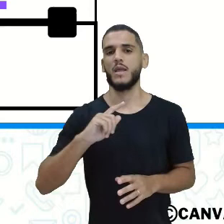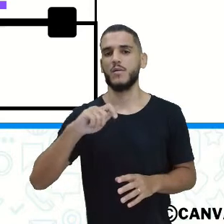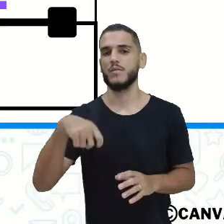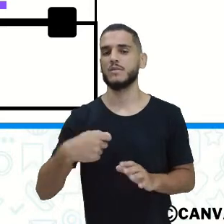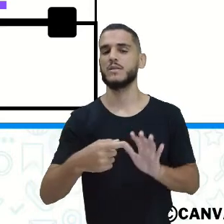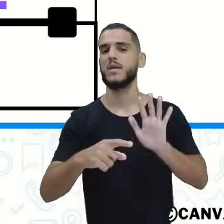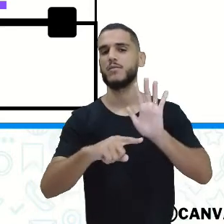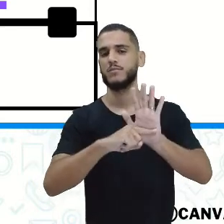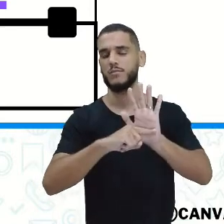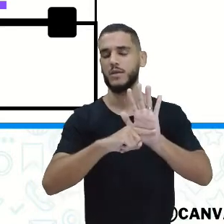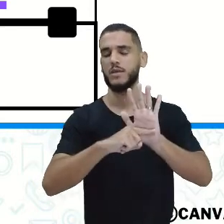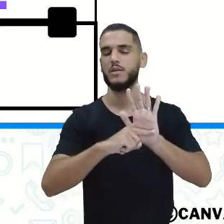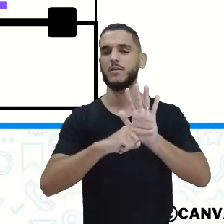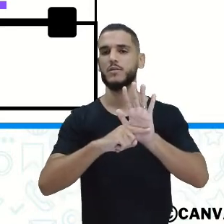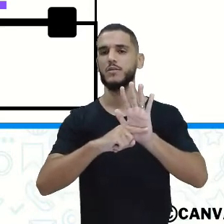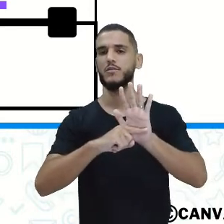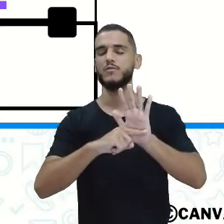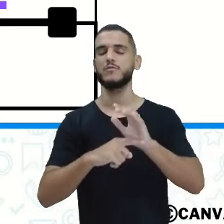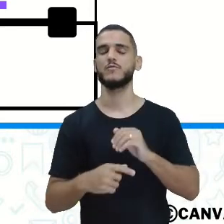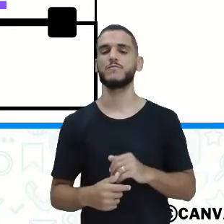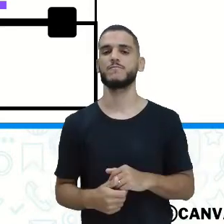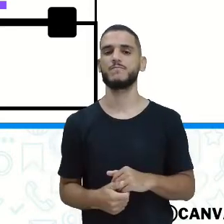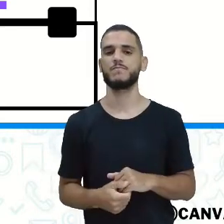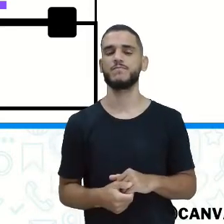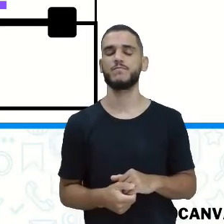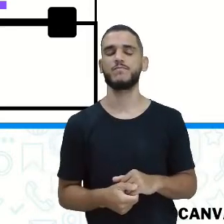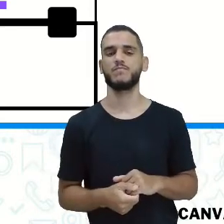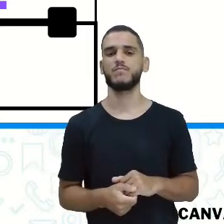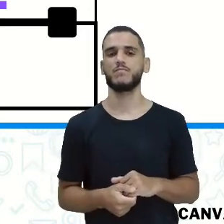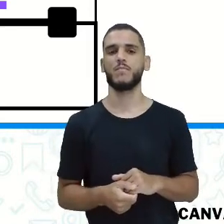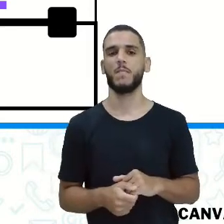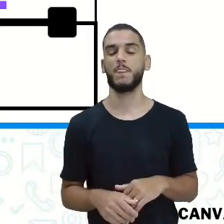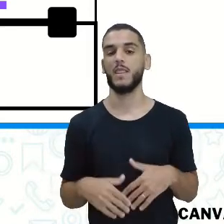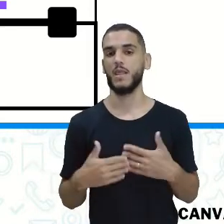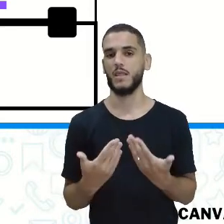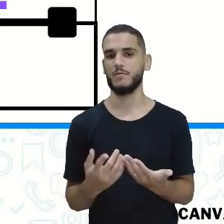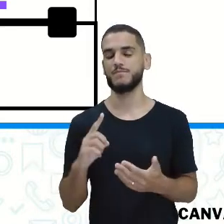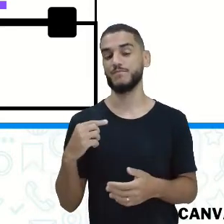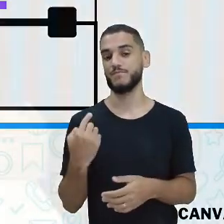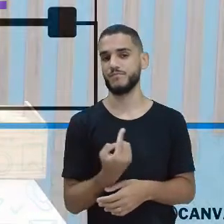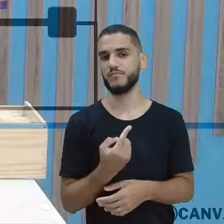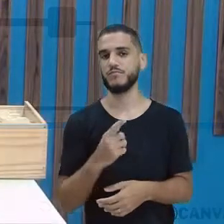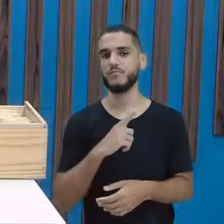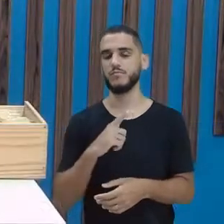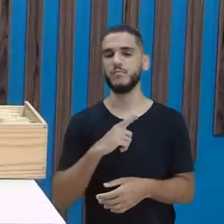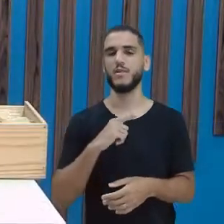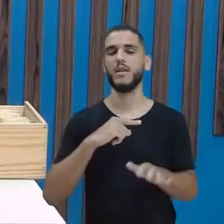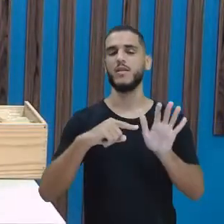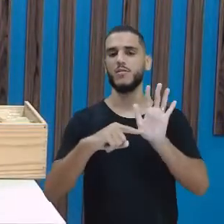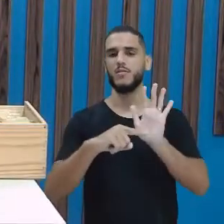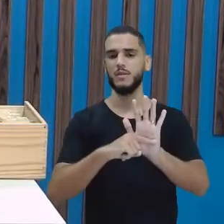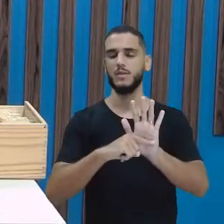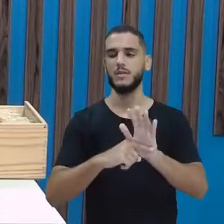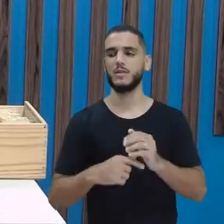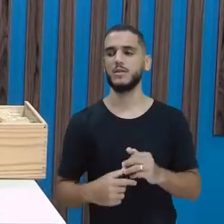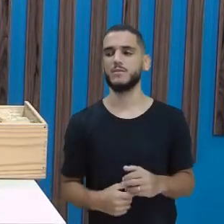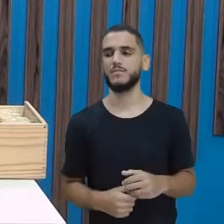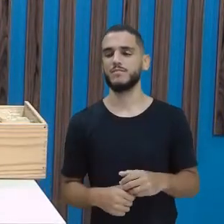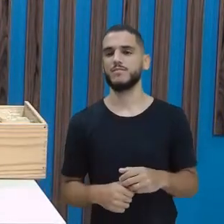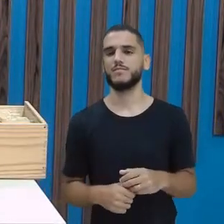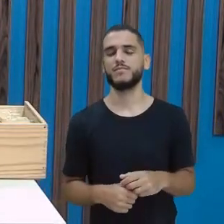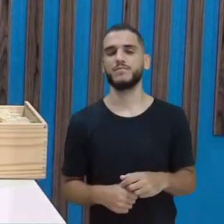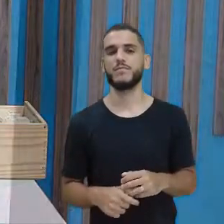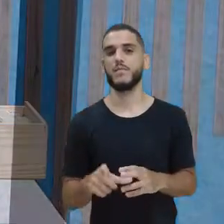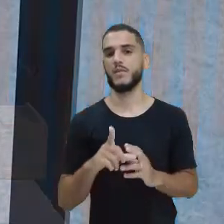aquele tracinho, né? O negativo, tá certo? E a gente vai fazer essa subtração. Aí nós temos